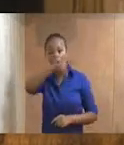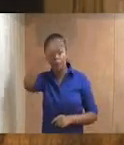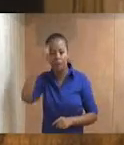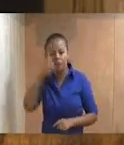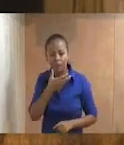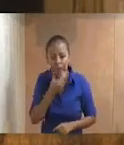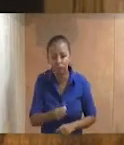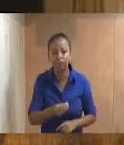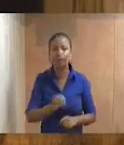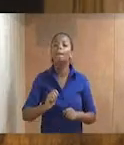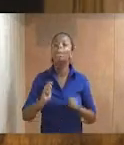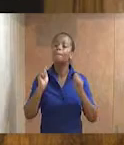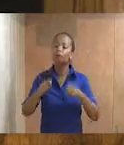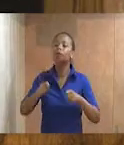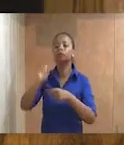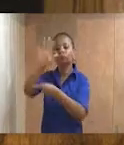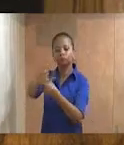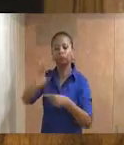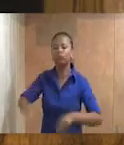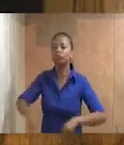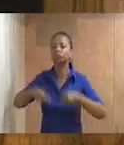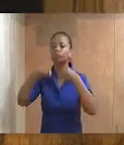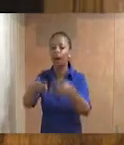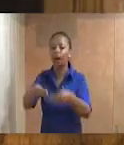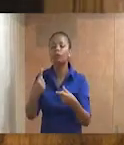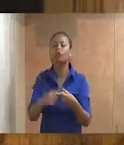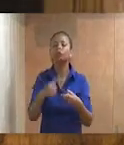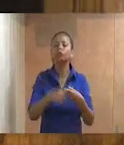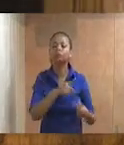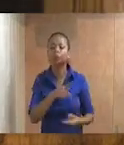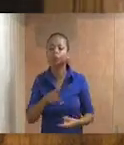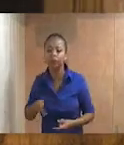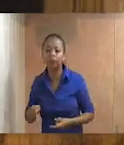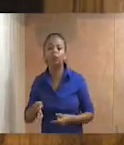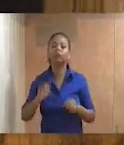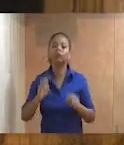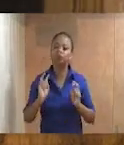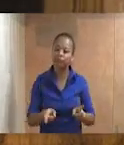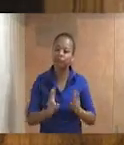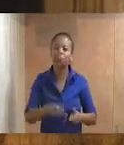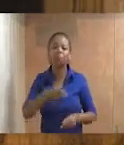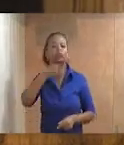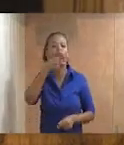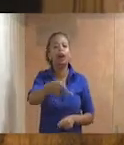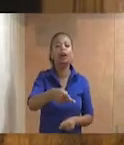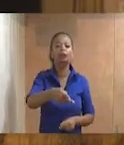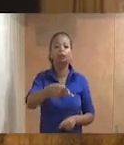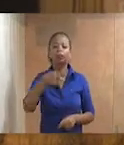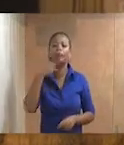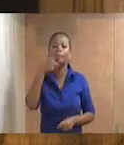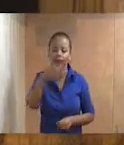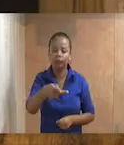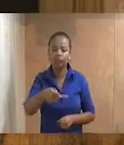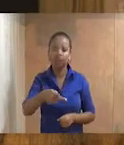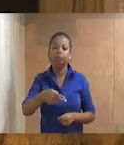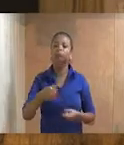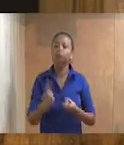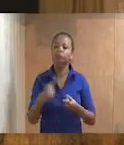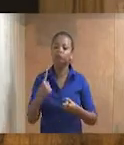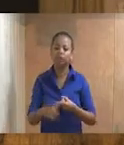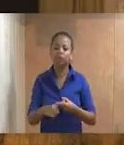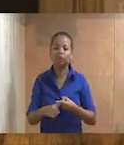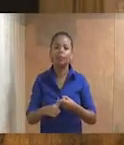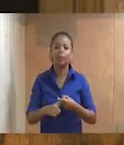foi atendido. Senhor presidente, garanta minha fala, porque senão eu paro enquanto não